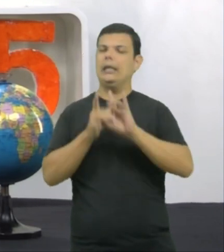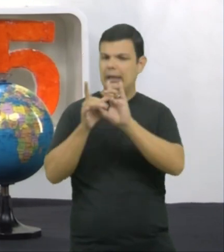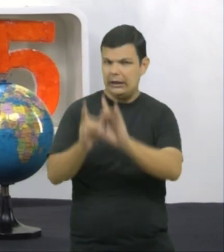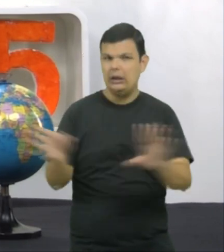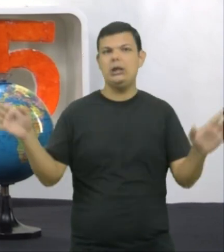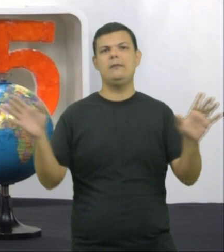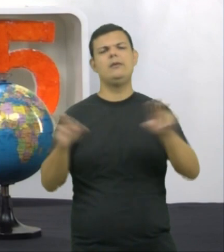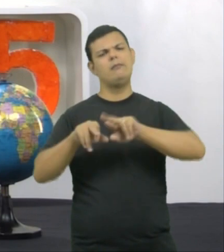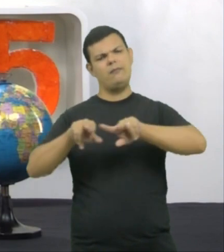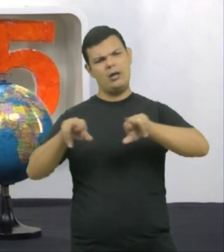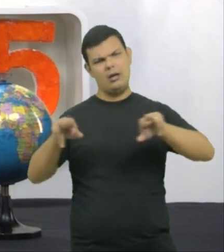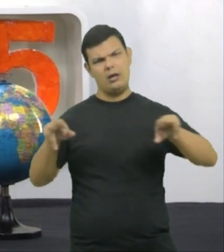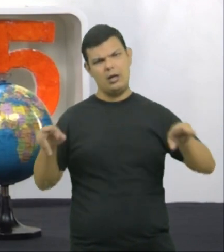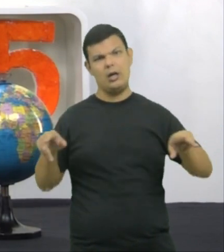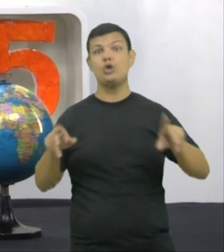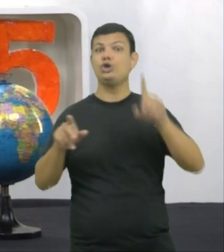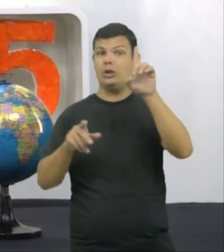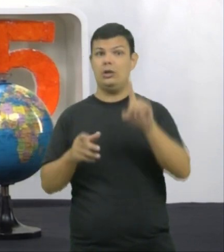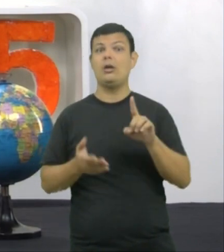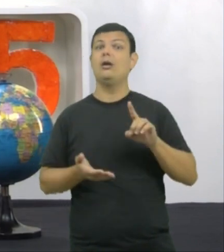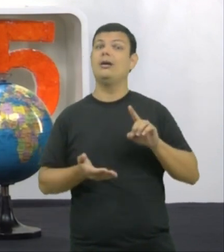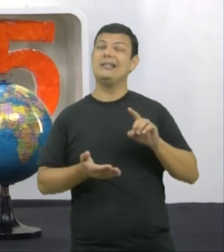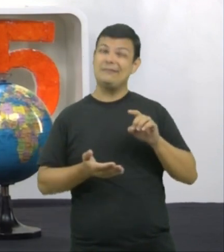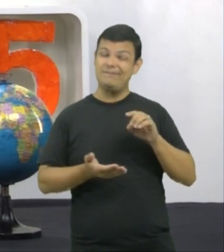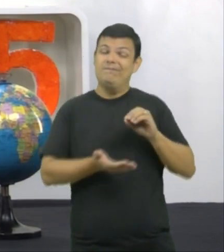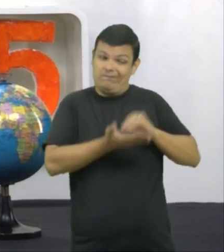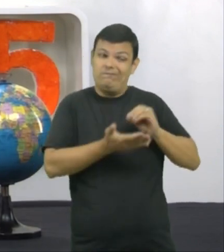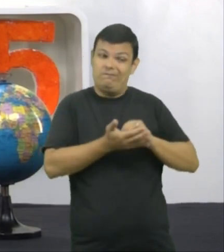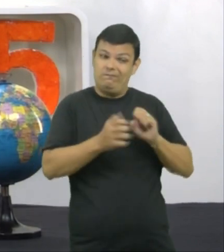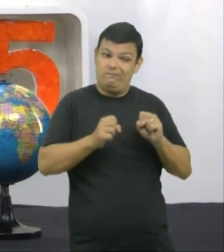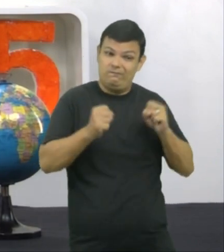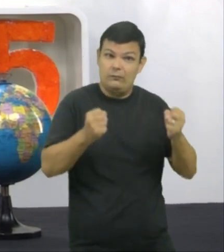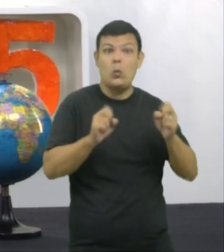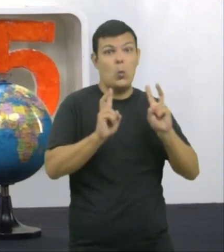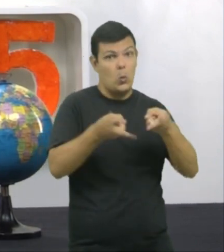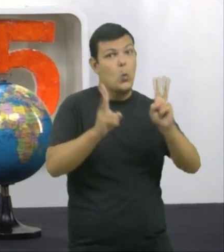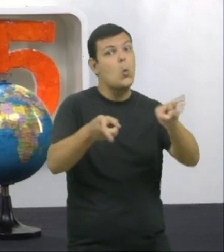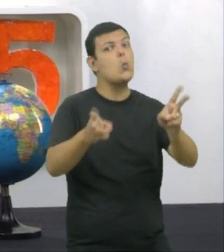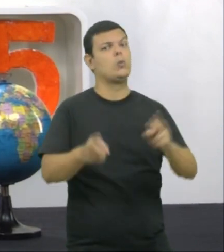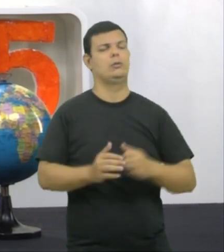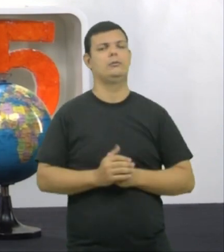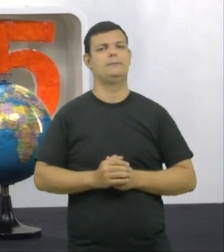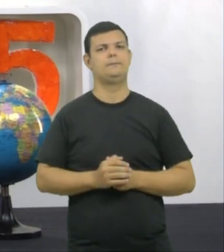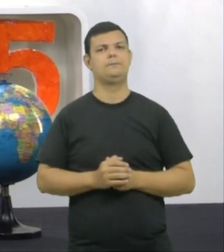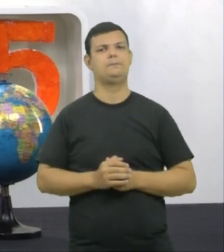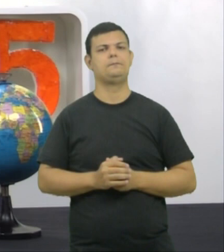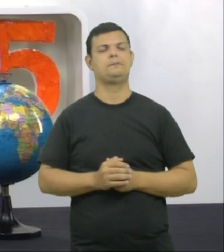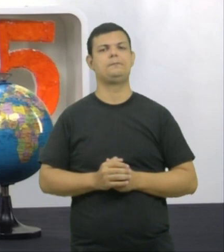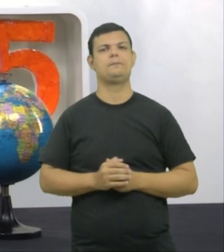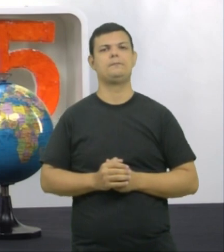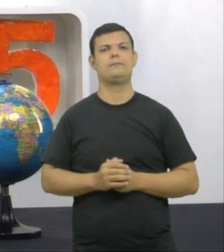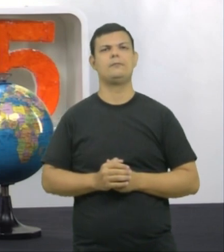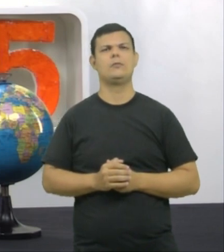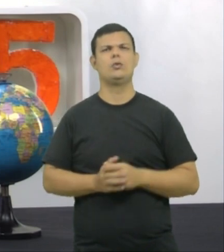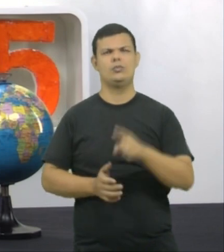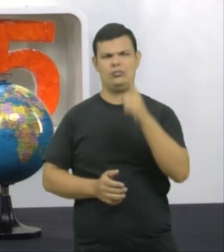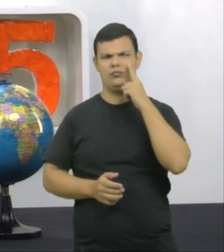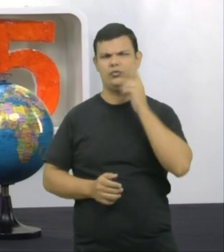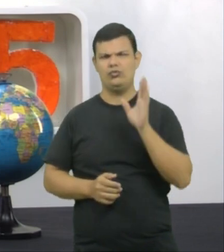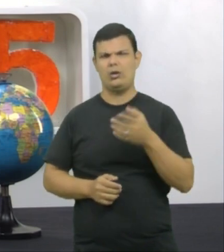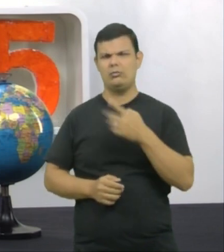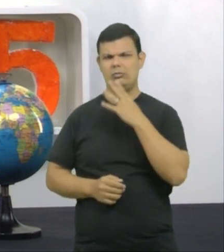Então tem muitos direitos que ainda são pauta de luta das mulheres no mundo hoje. Continuando, você já viu isso